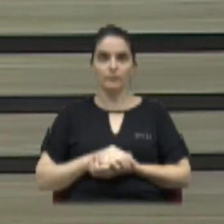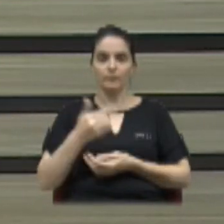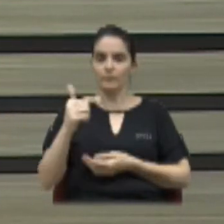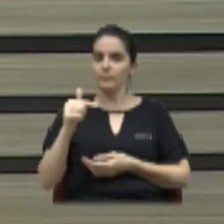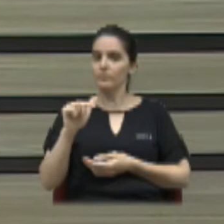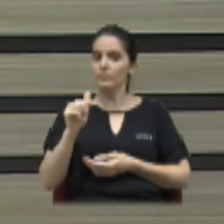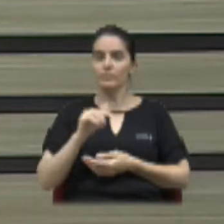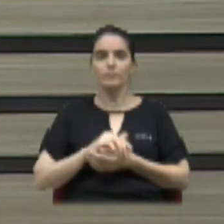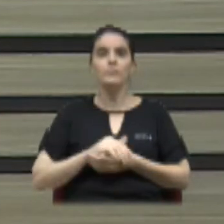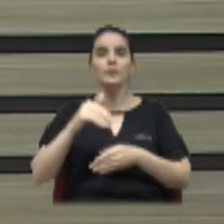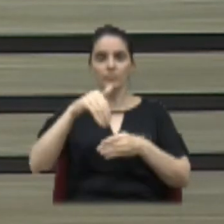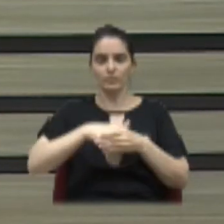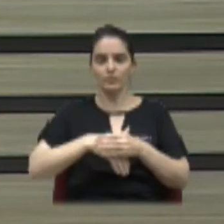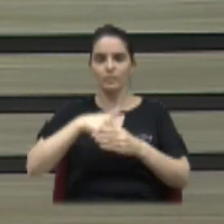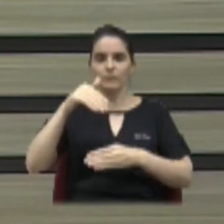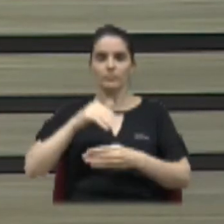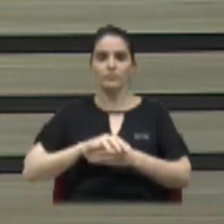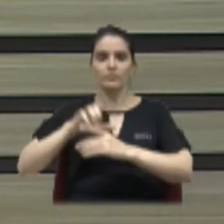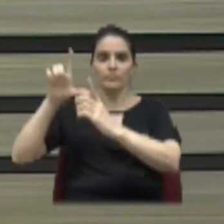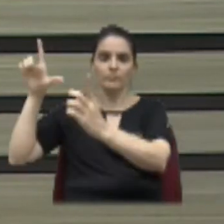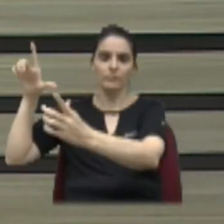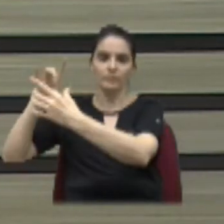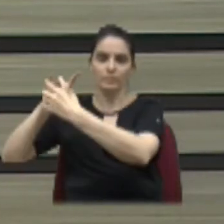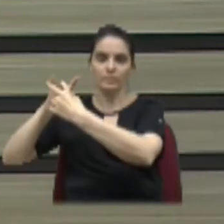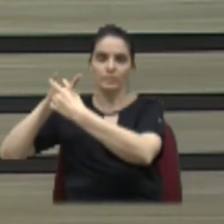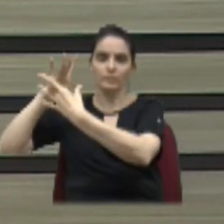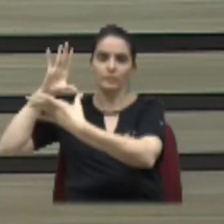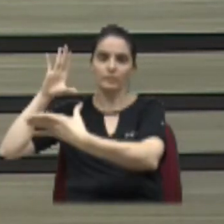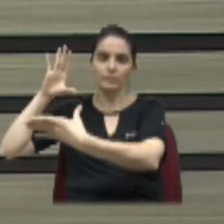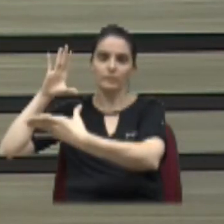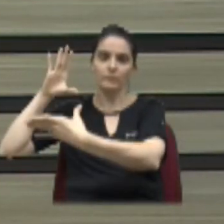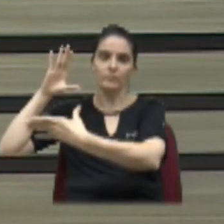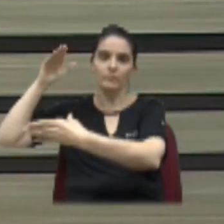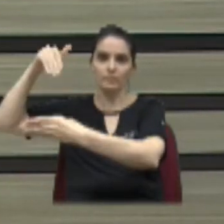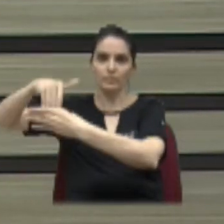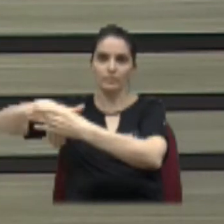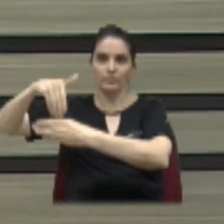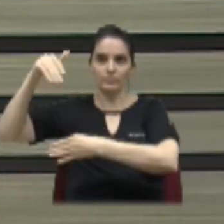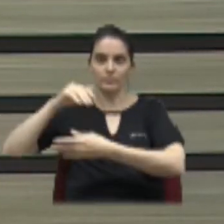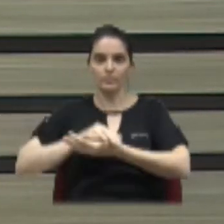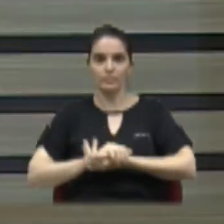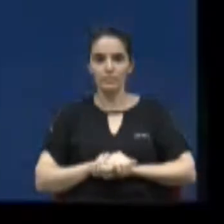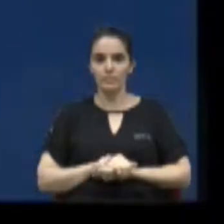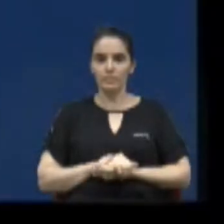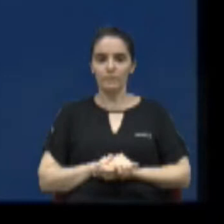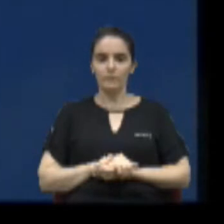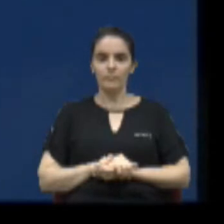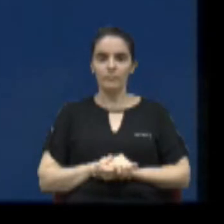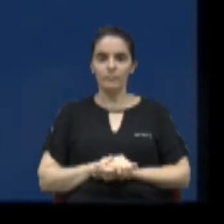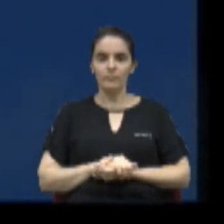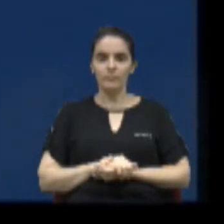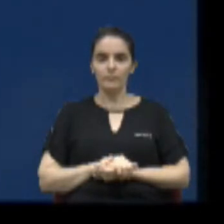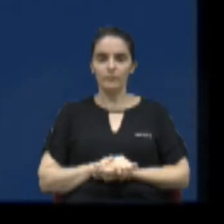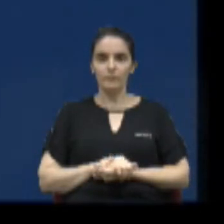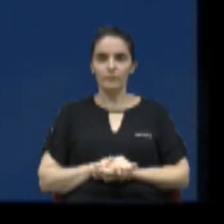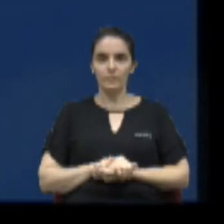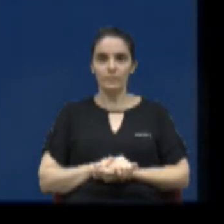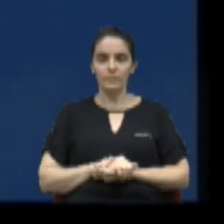Não havendo, ele vai à votação. E o painel de votação, ele está aberto, senhores vereadores.